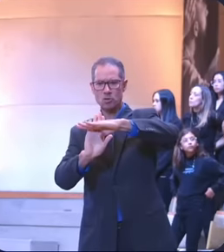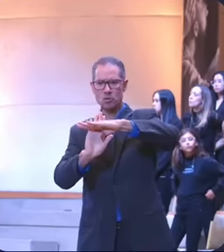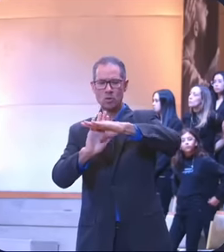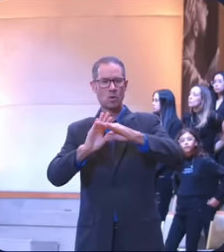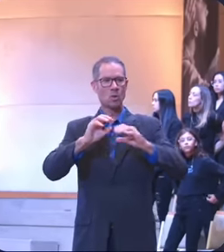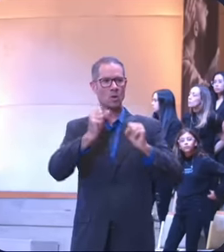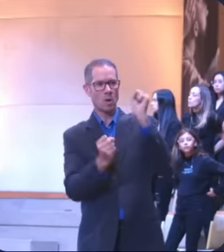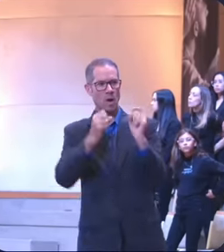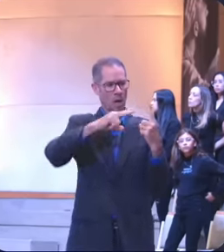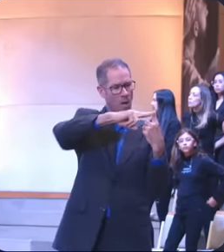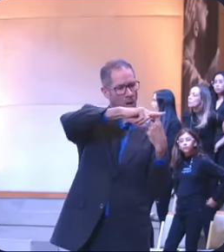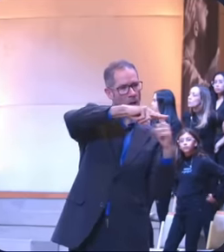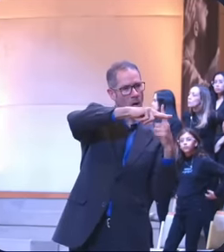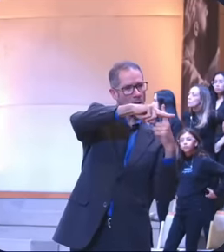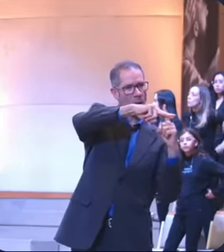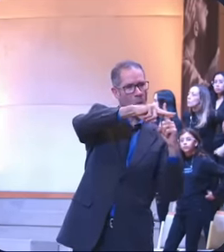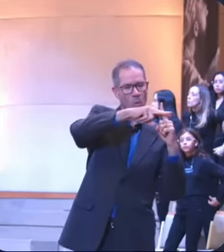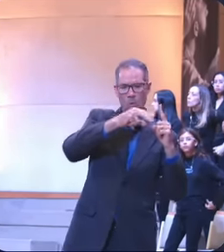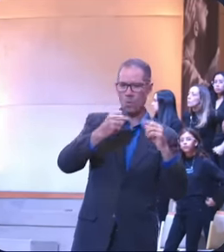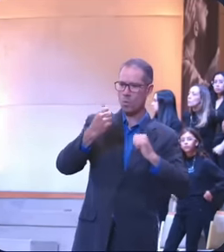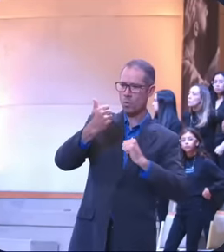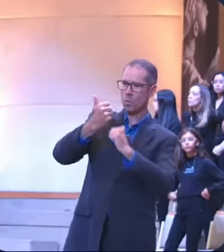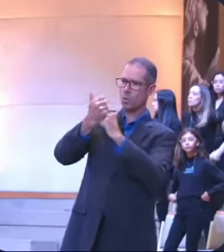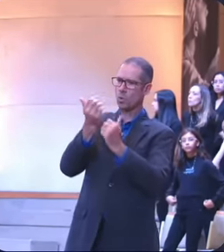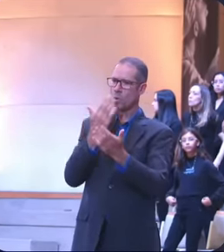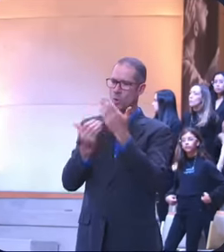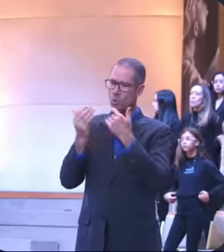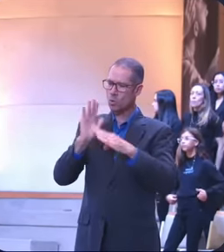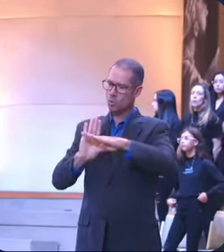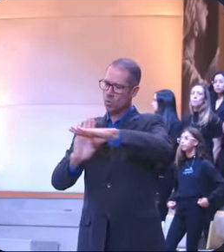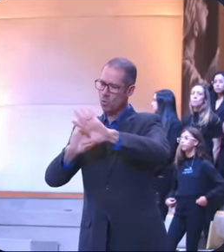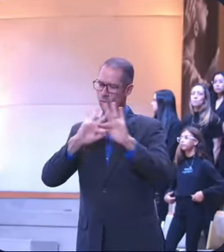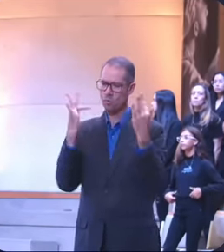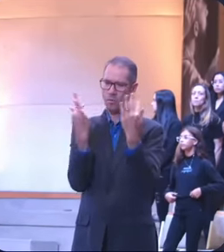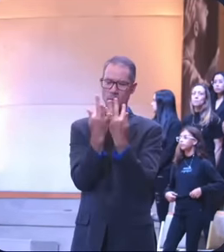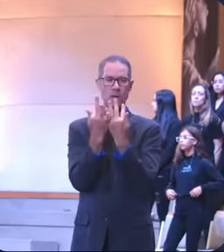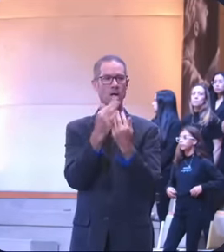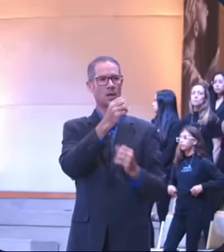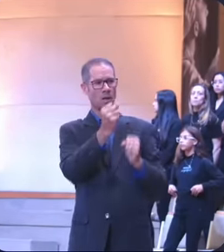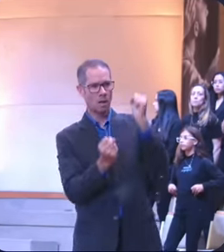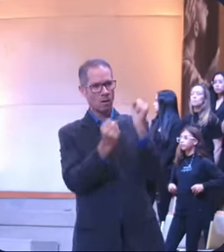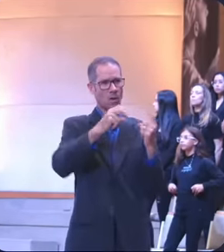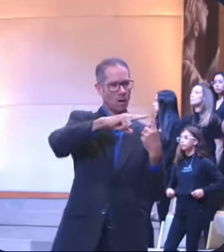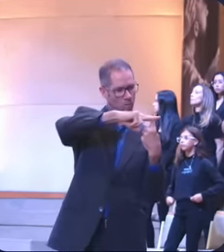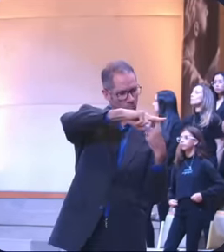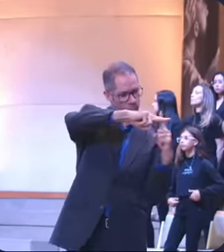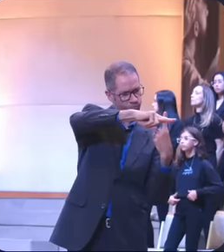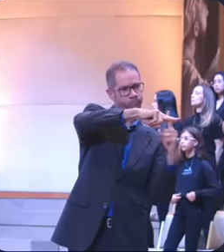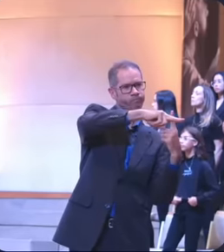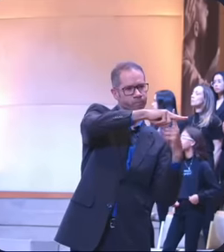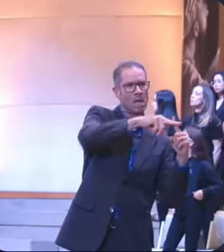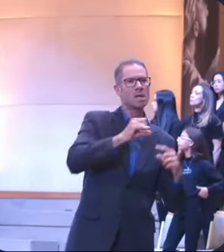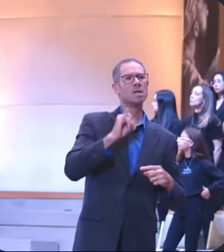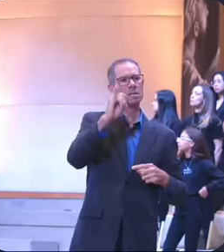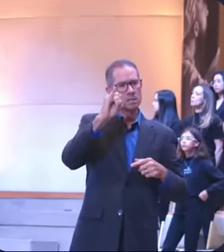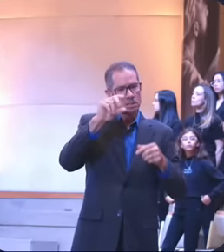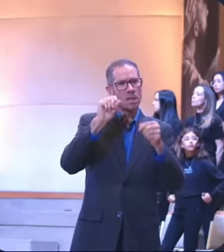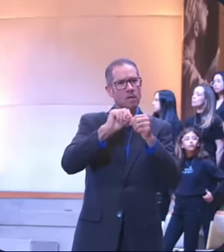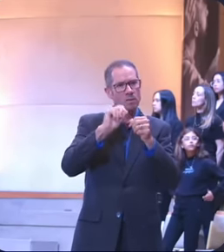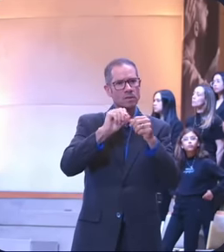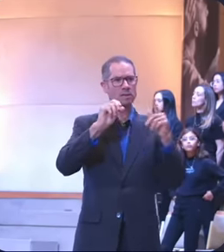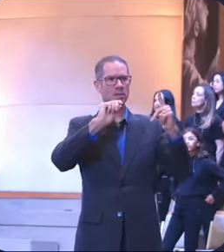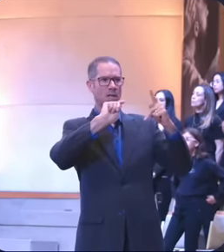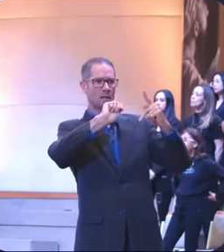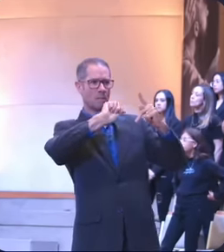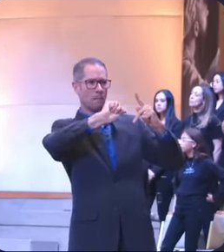consertar o carro e dar o sustento para essa família enquanto o carro está sendo consertado. Se você fizer um Pix